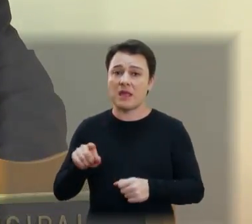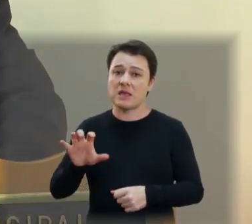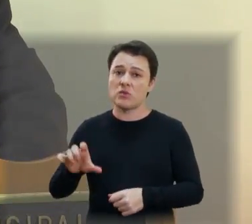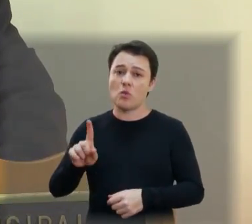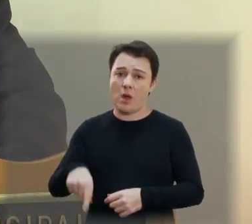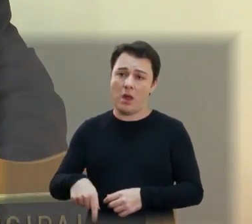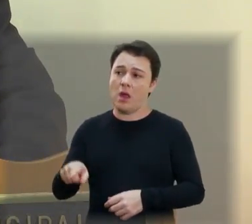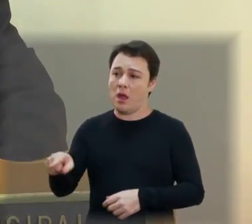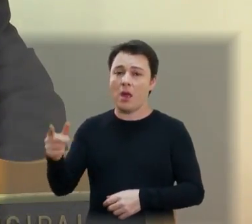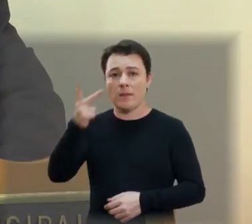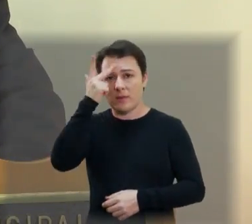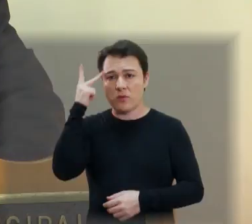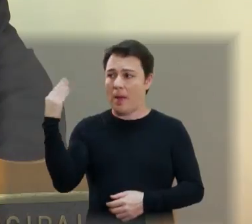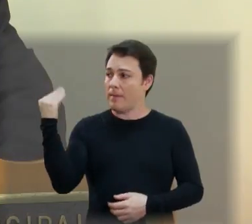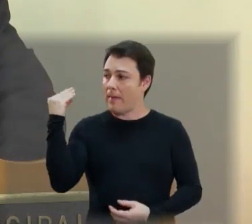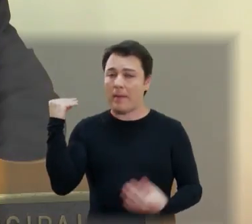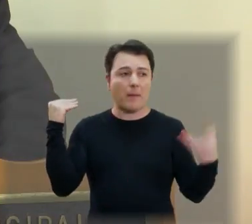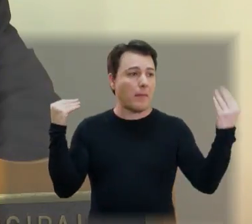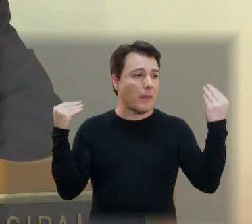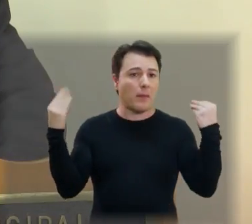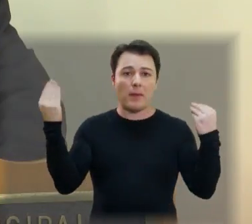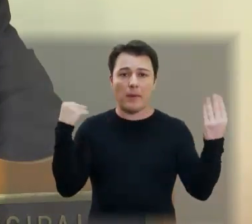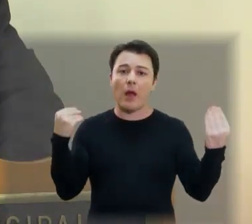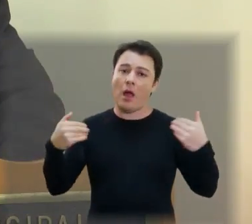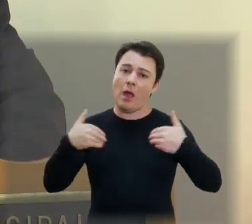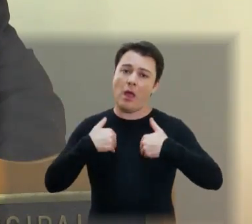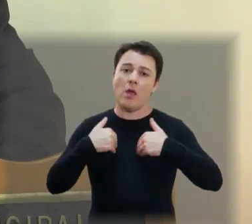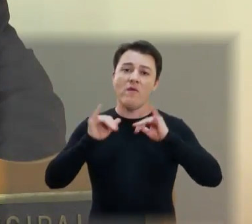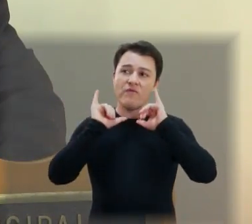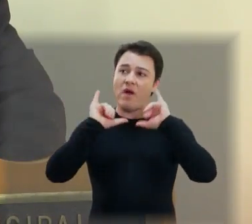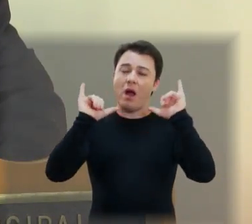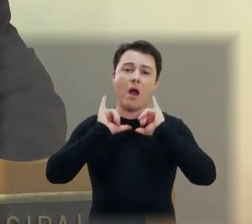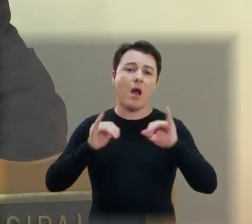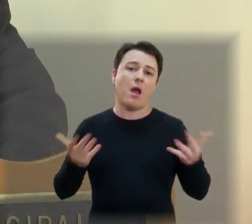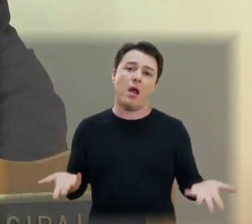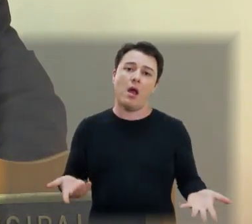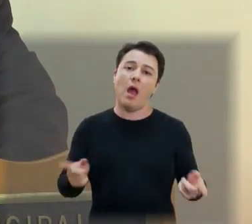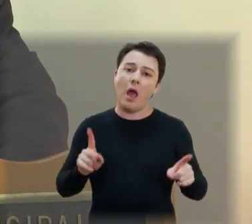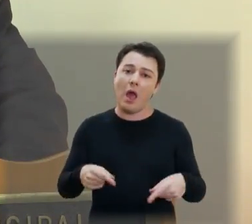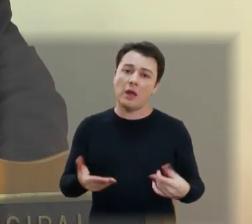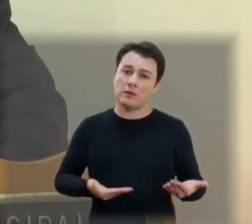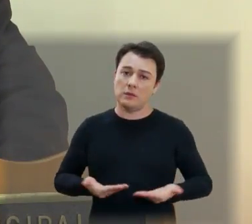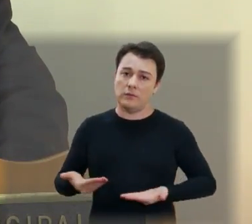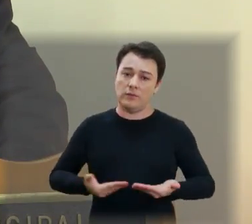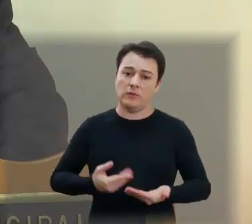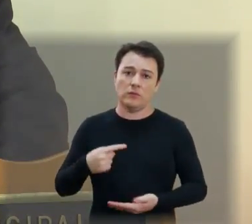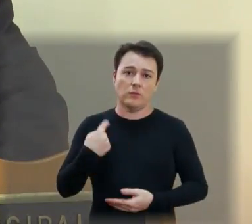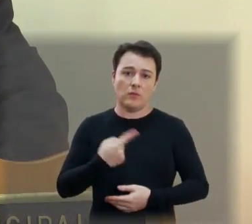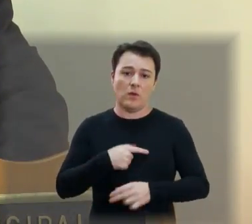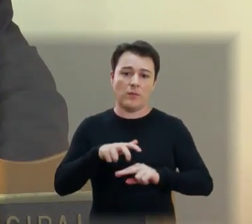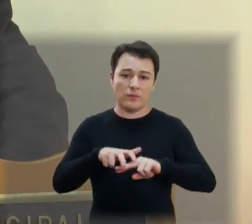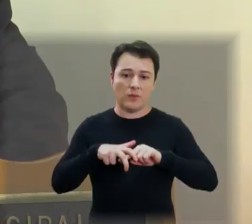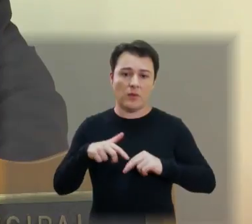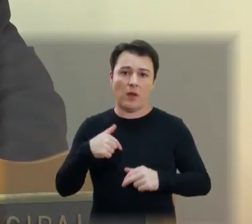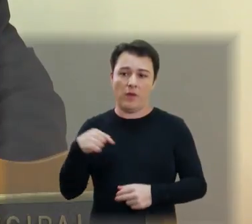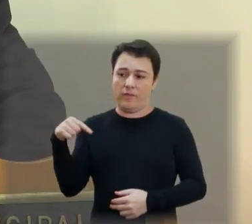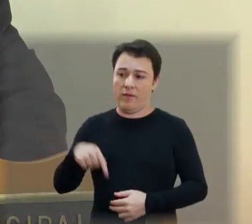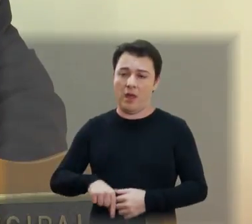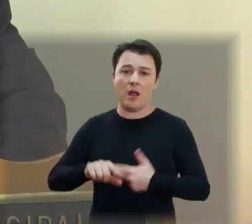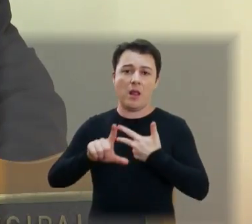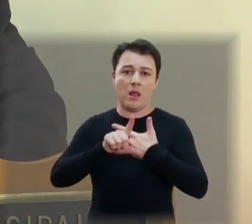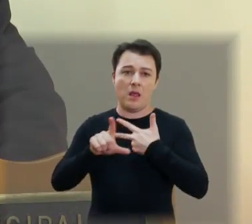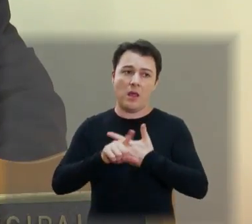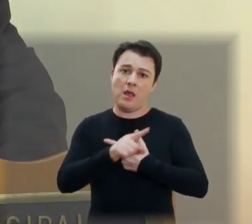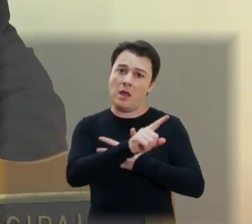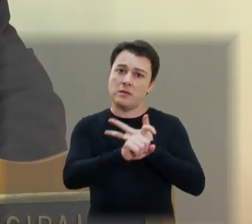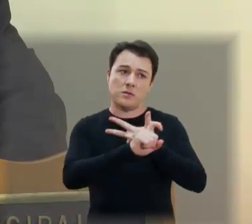A população manda para a gente e a gente chega aqui e cobra, que é nosso serviço. É por isso que fala, legislativo vai legislar e o